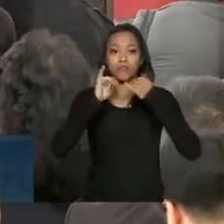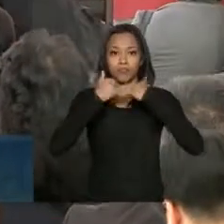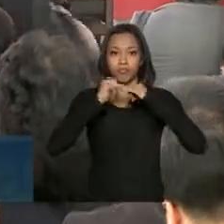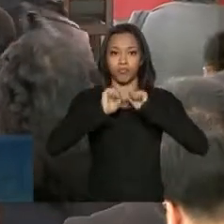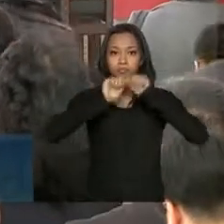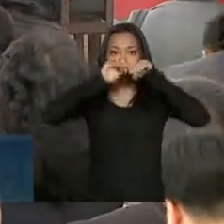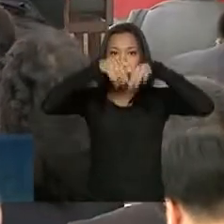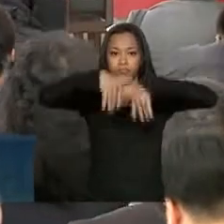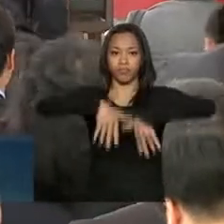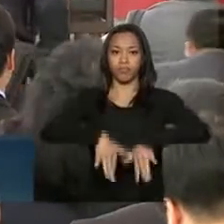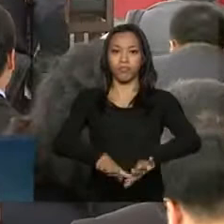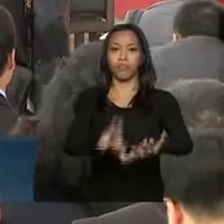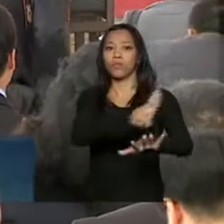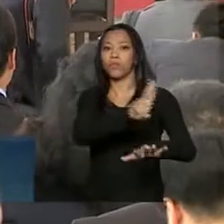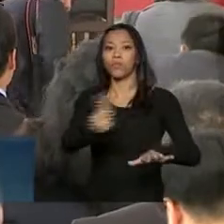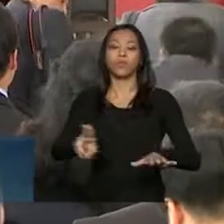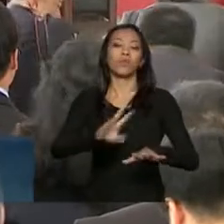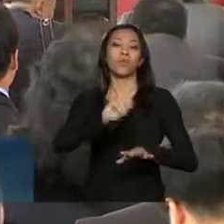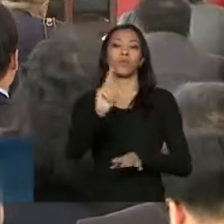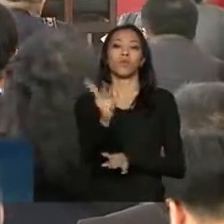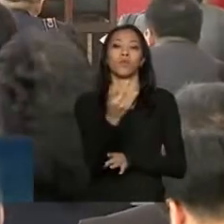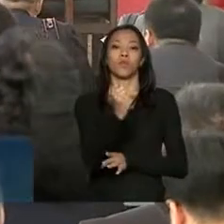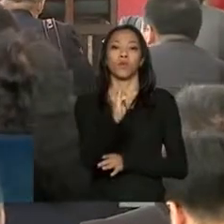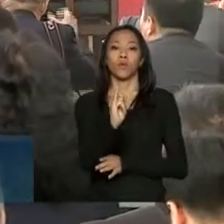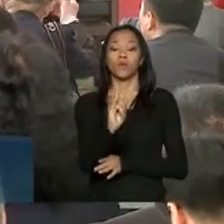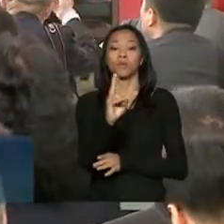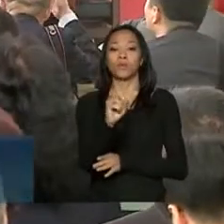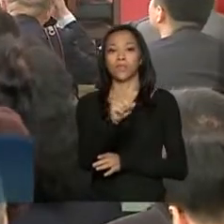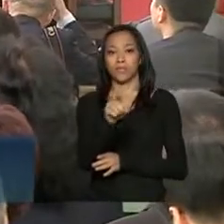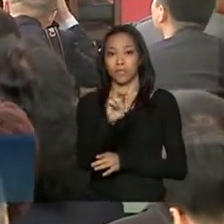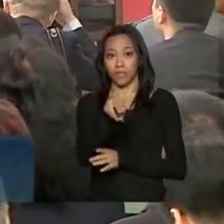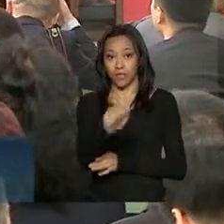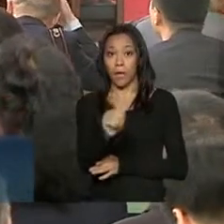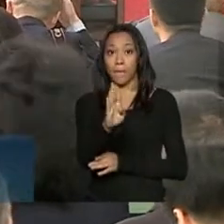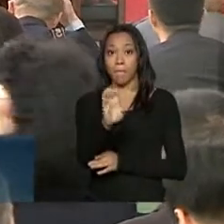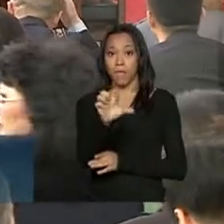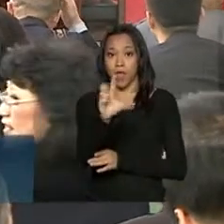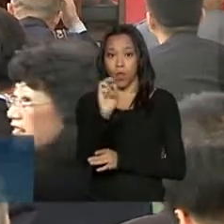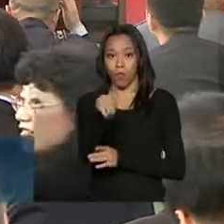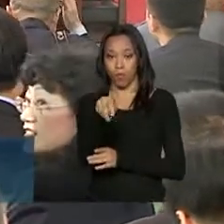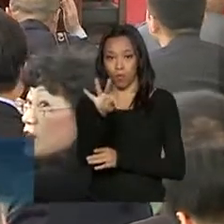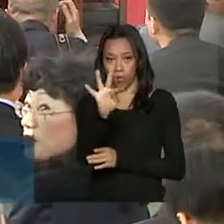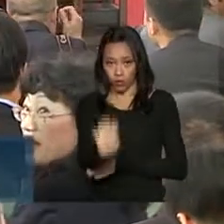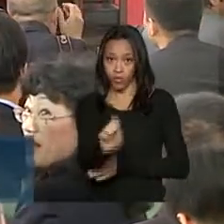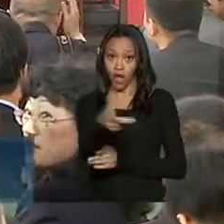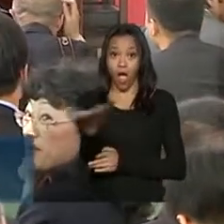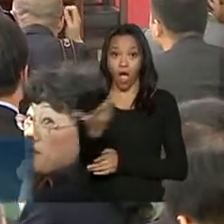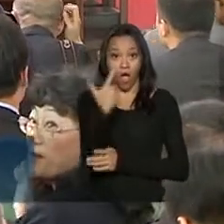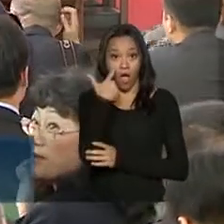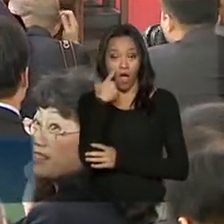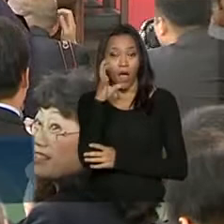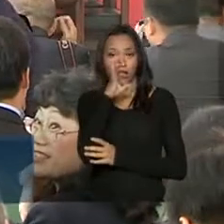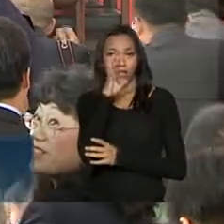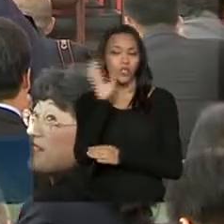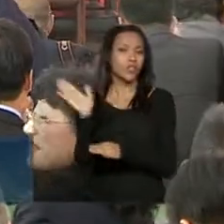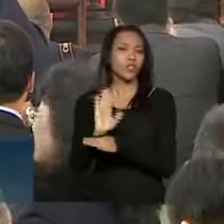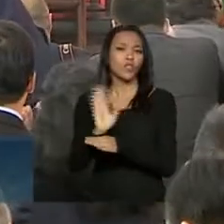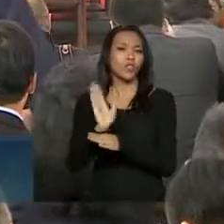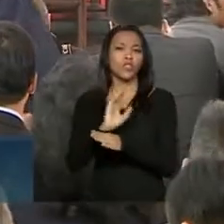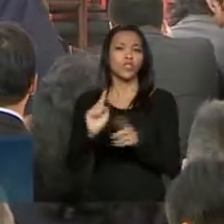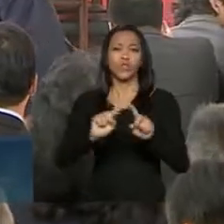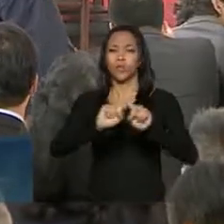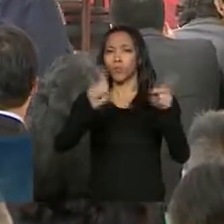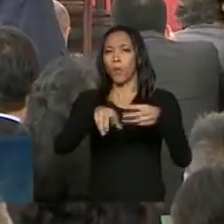de Belo Monte. Dando início, assistiremos a vídeo institucional sobre o projeto das linhas